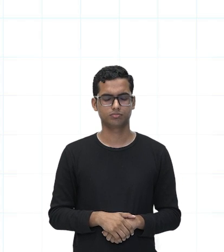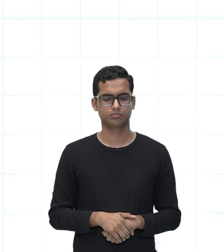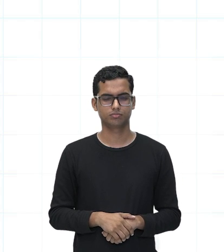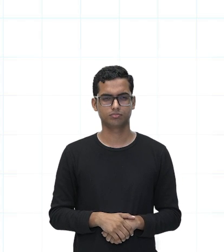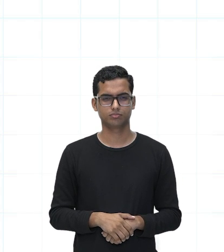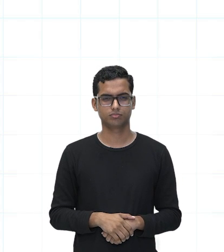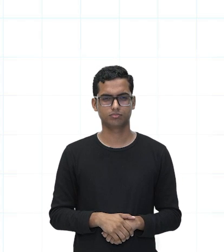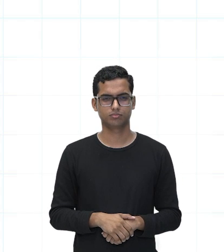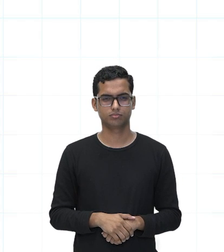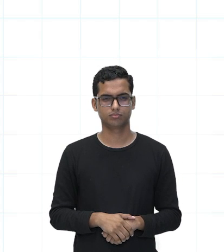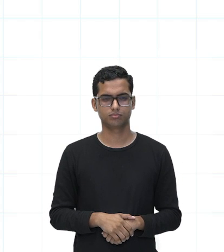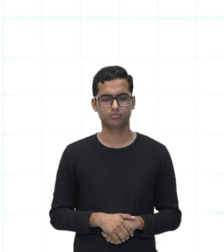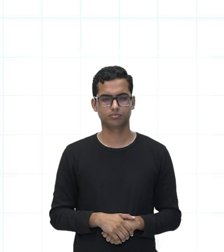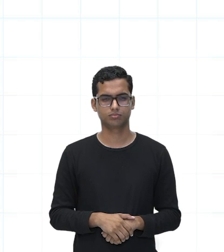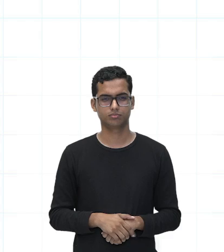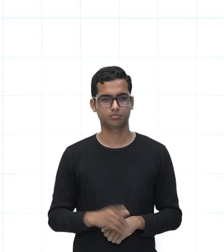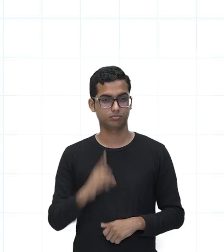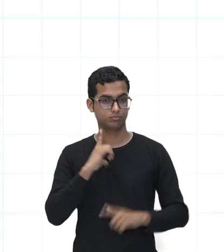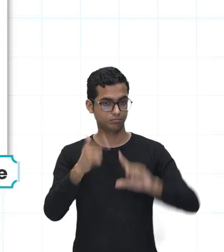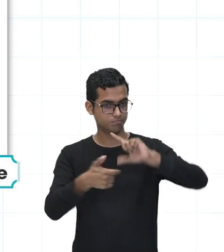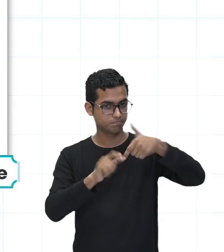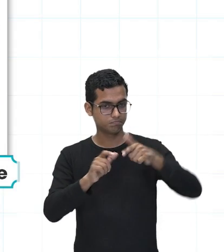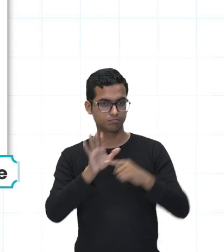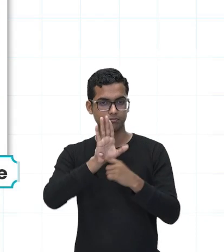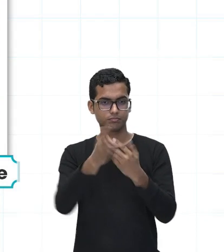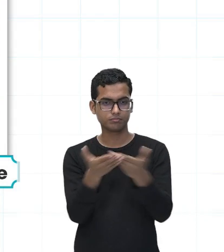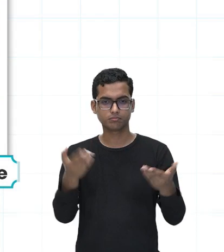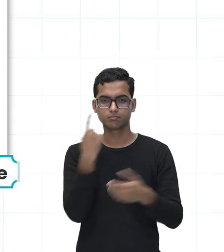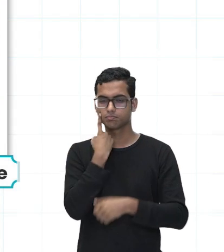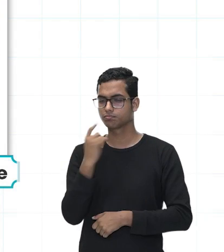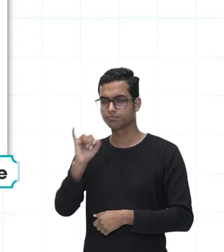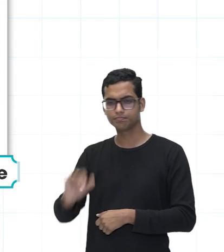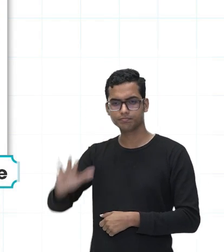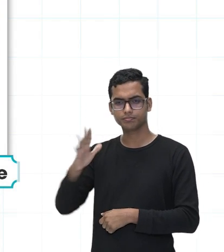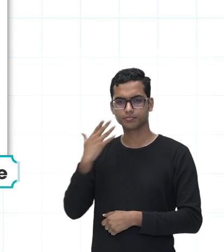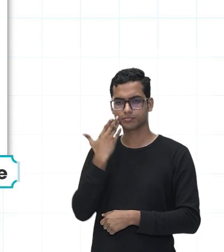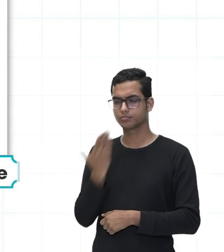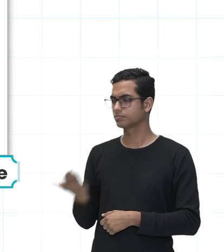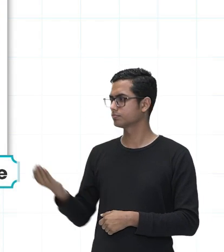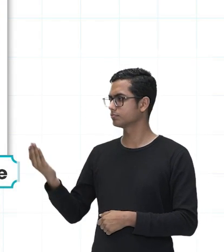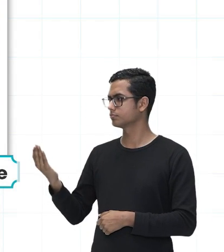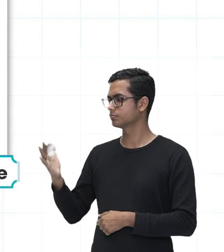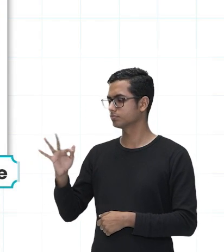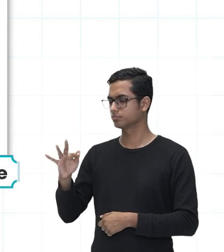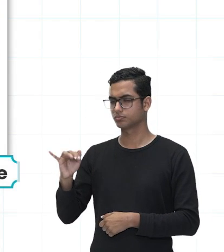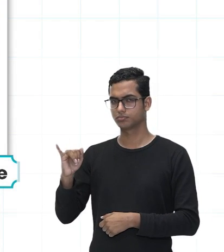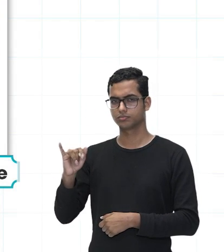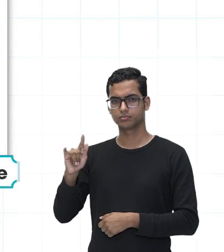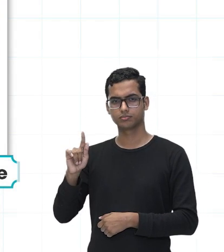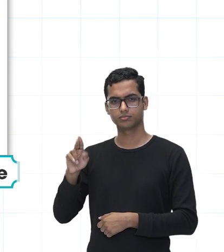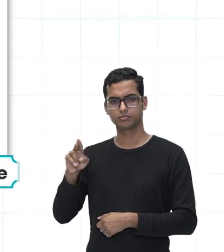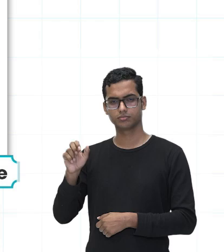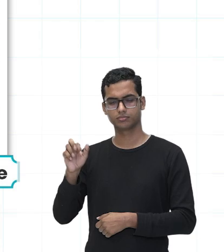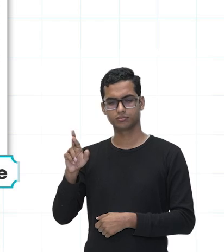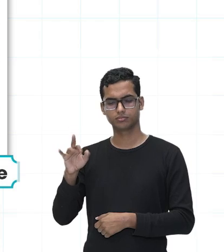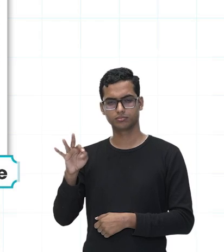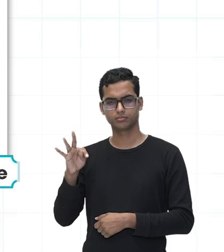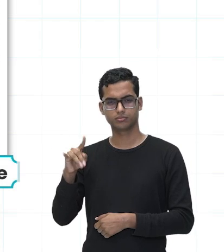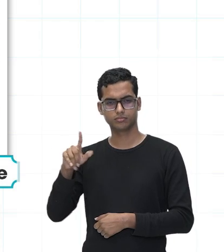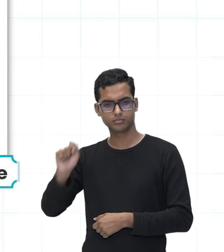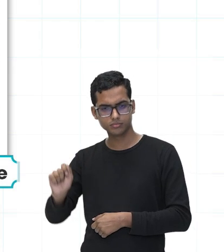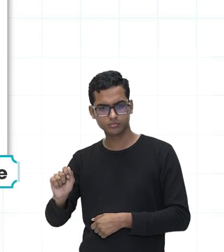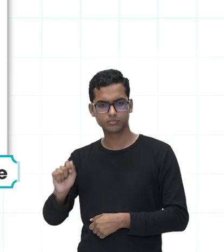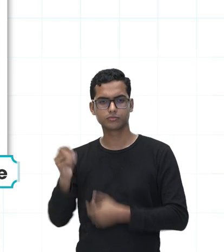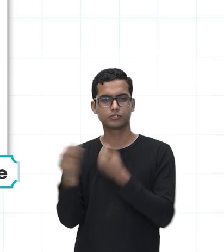formas figurativas que a gente vai mostrar para vocês. Aí é uma forma, como vocês podem ver, é uma pintura de